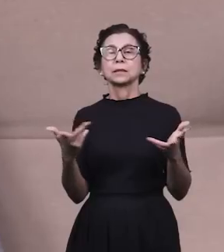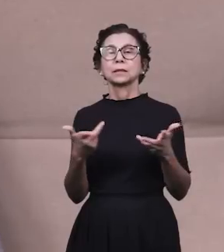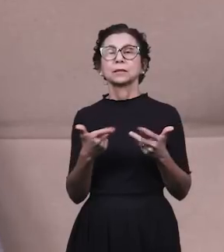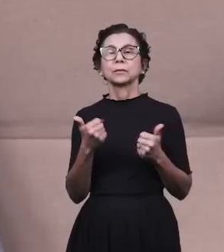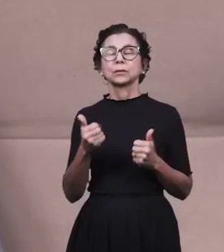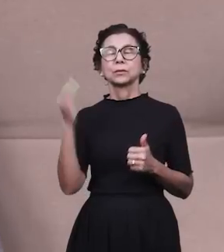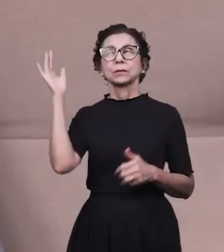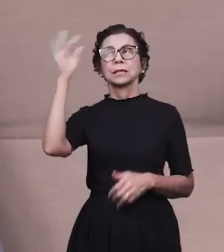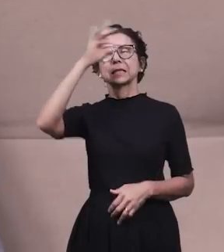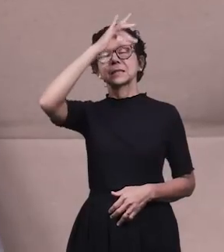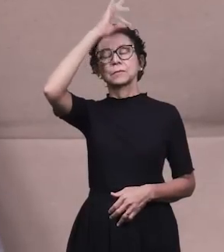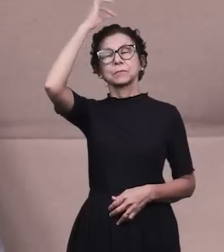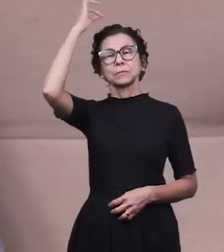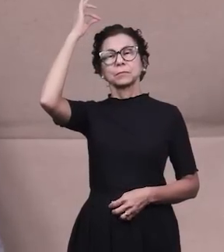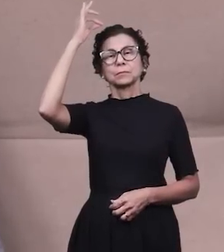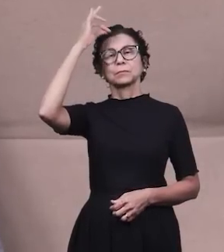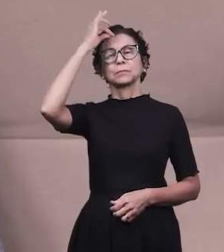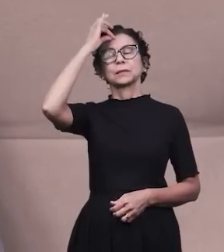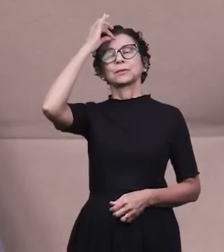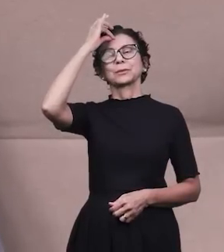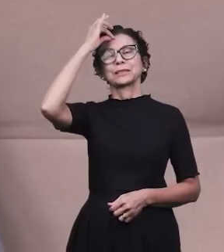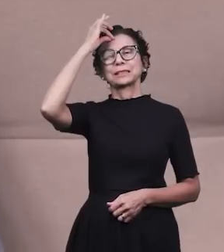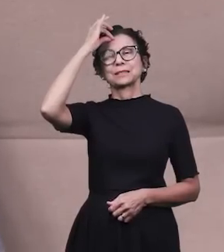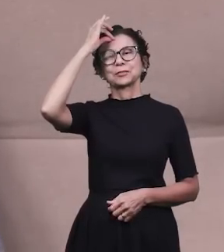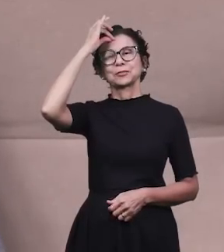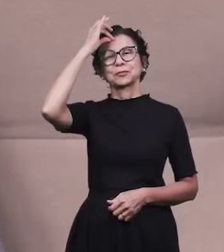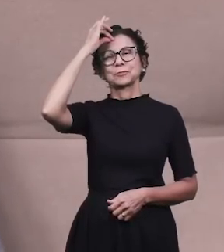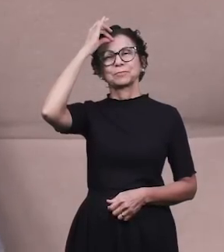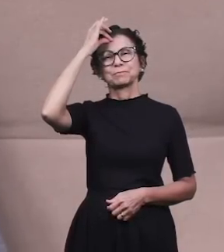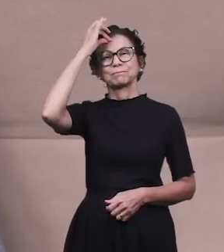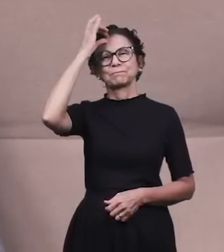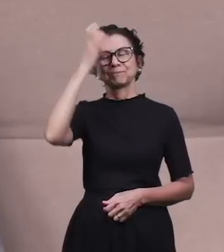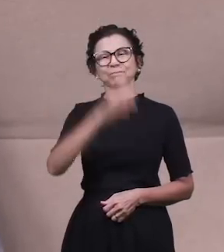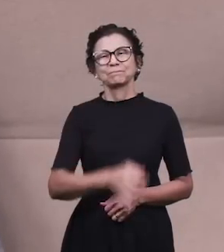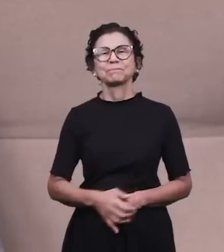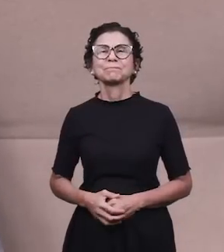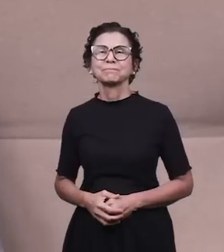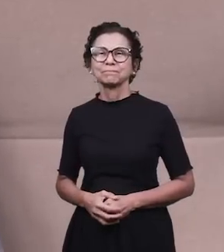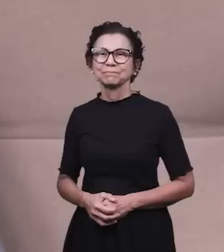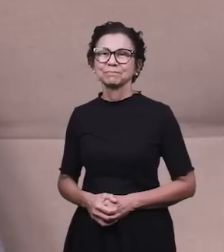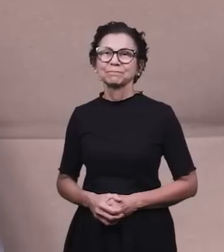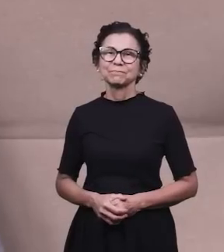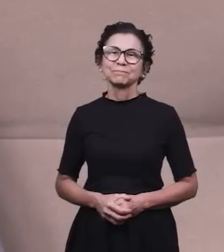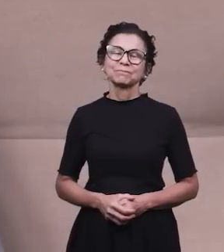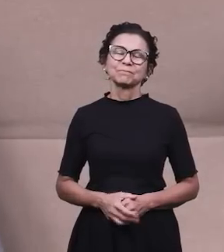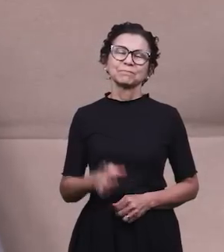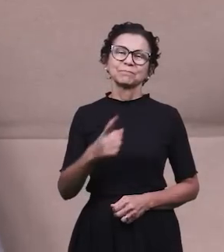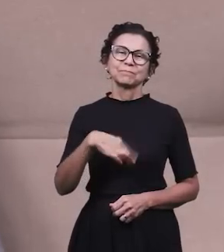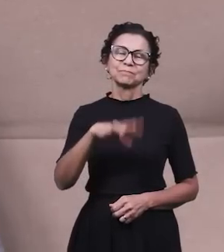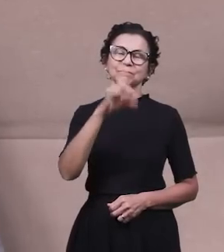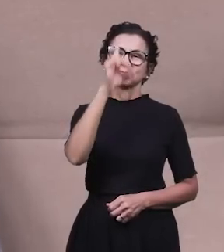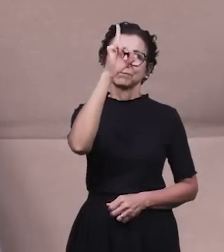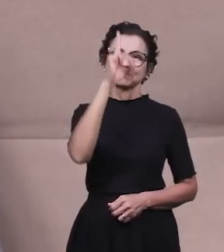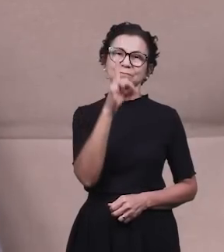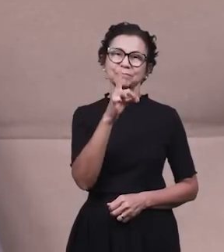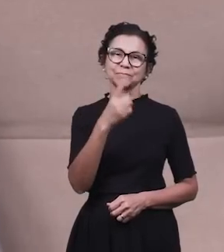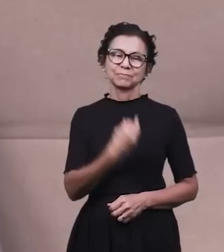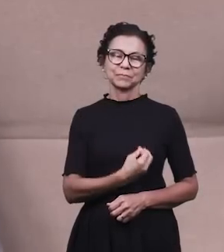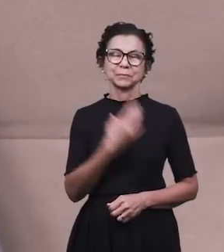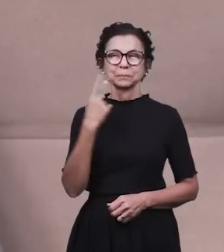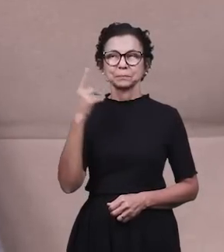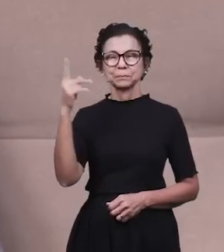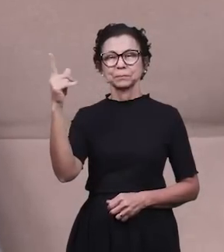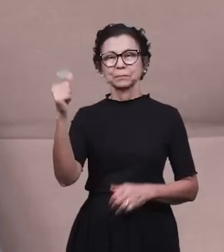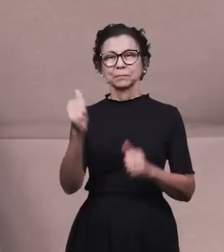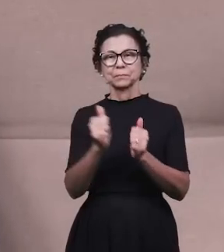maravilhosa do seu Espírito Santo e assim aptos ao alcance do direito